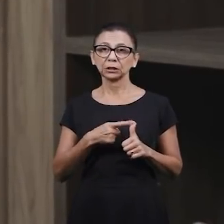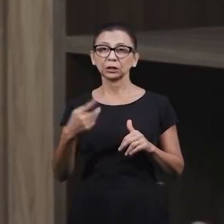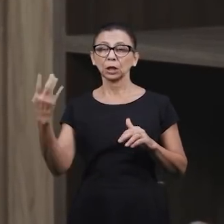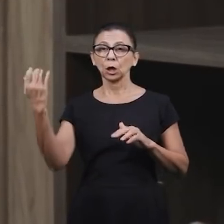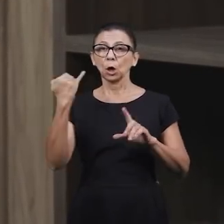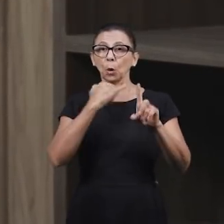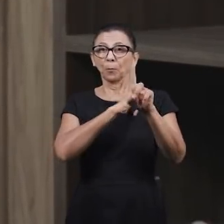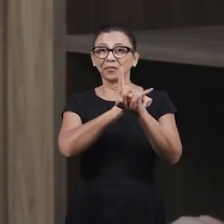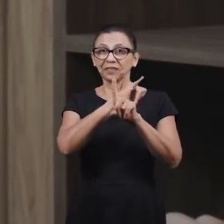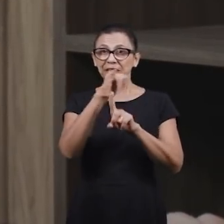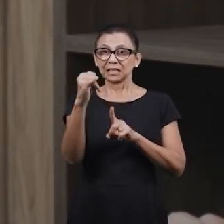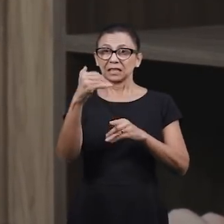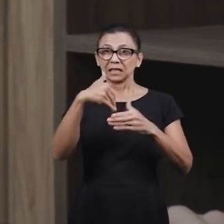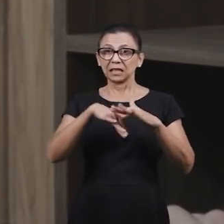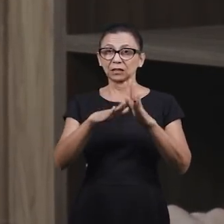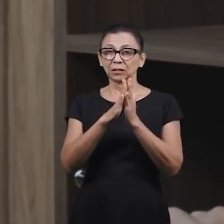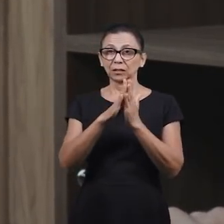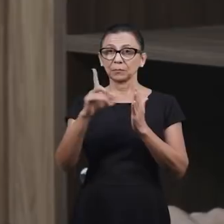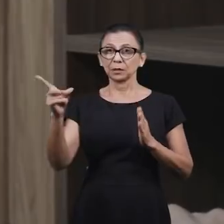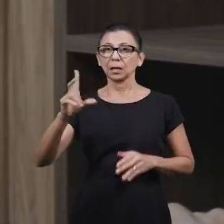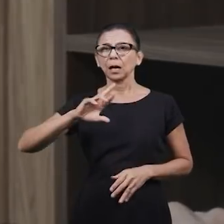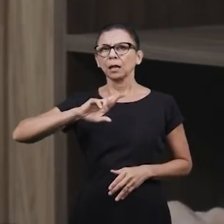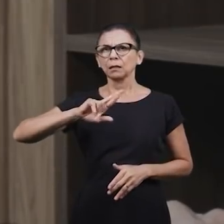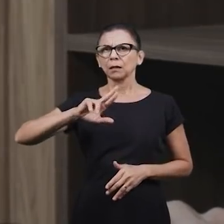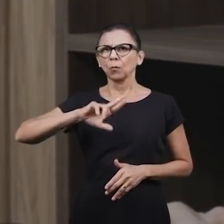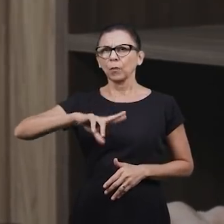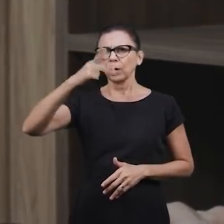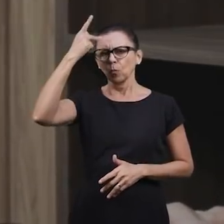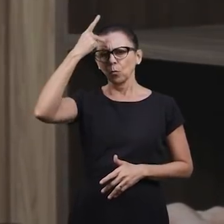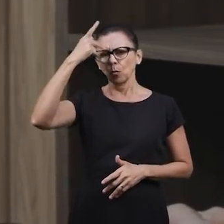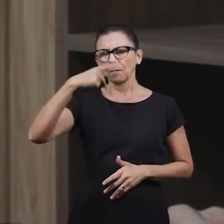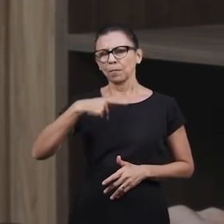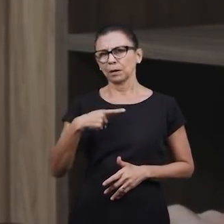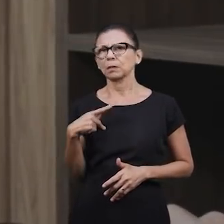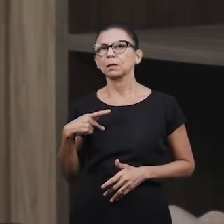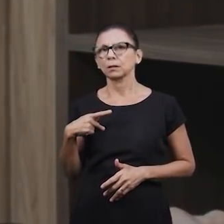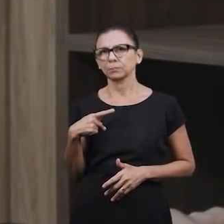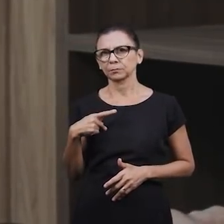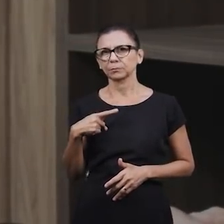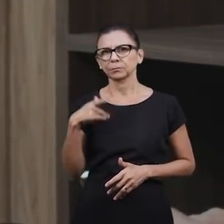nenhuma profecia da Escritura é de particular